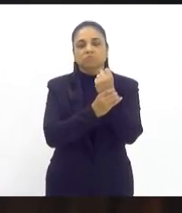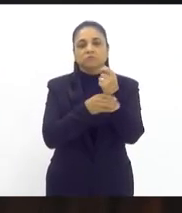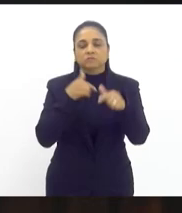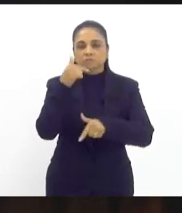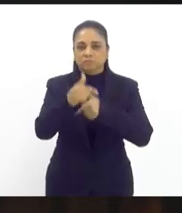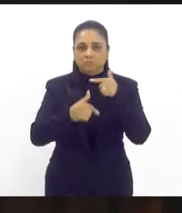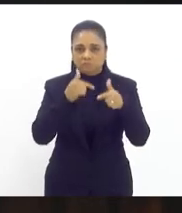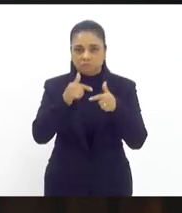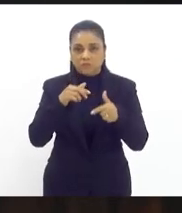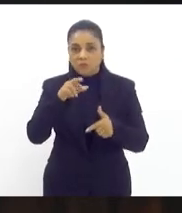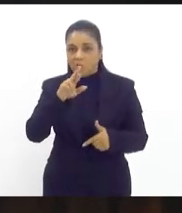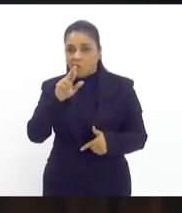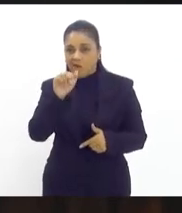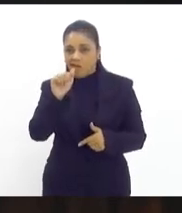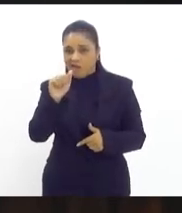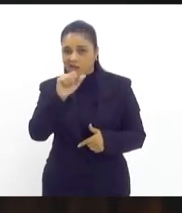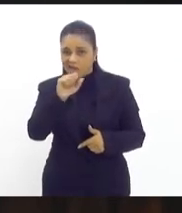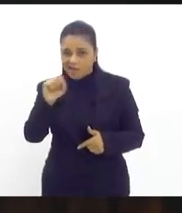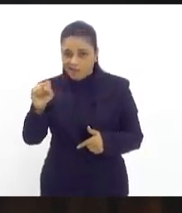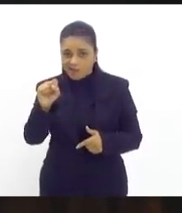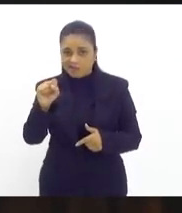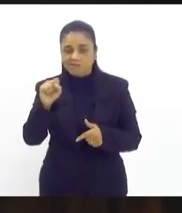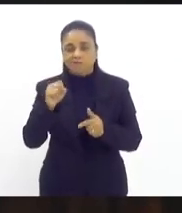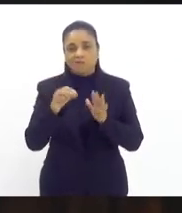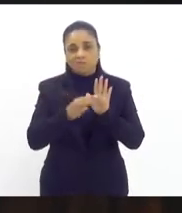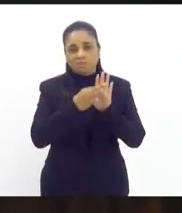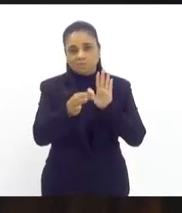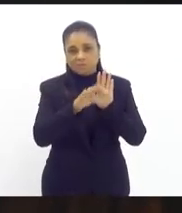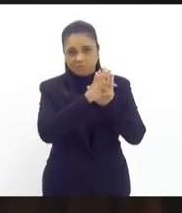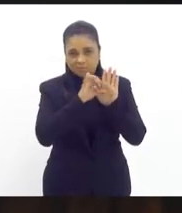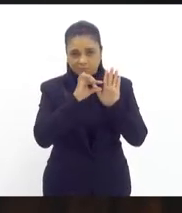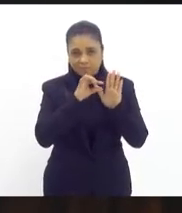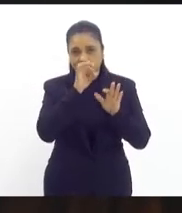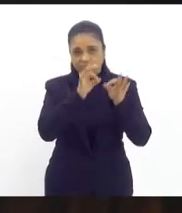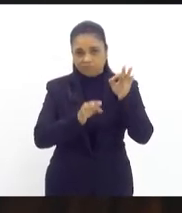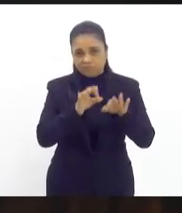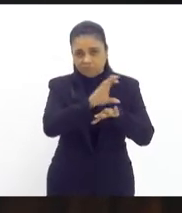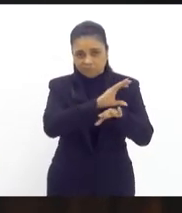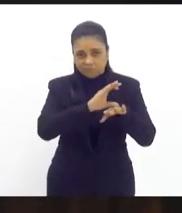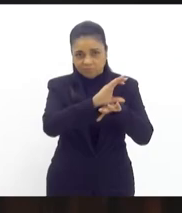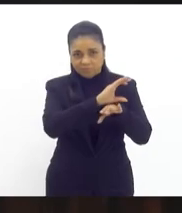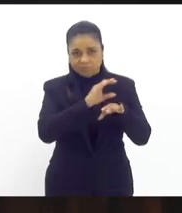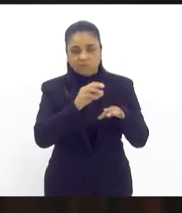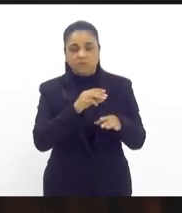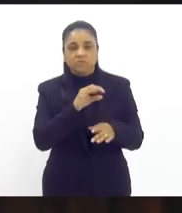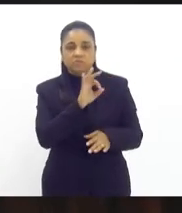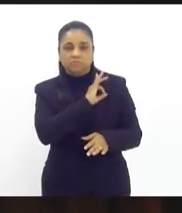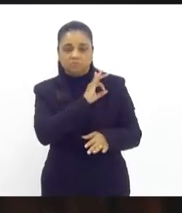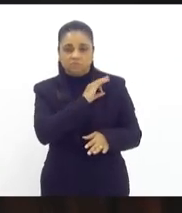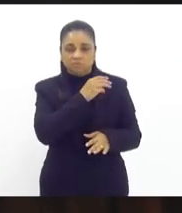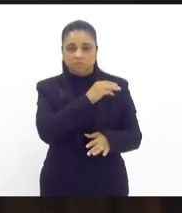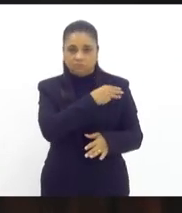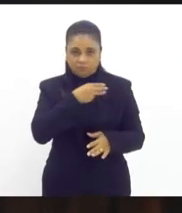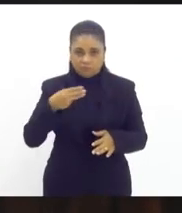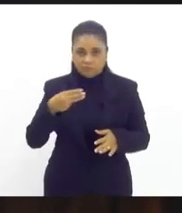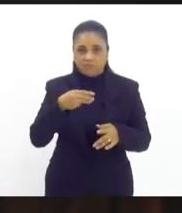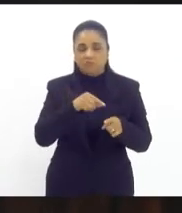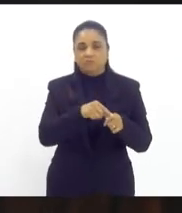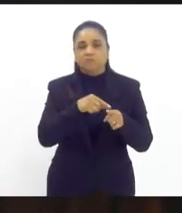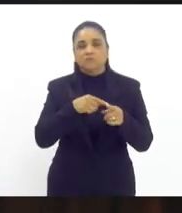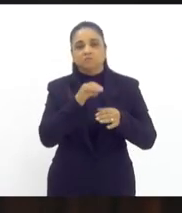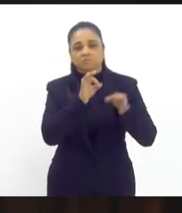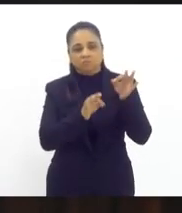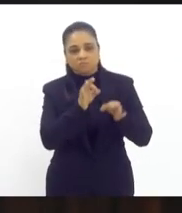o raispendendo de parecer as comissões constituições Justiça Segurança Pública assuntos de polícia servidores públicos de orçamento